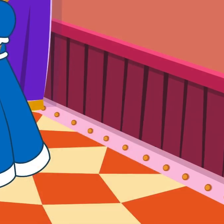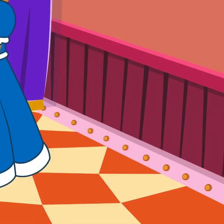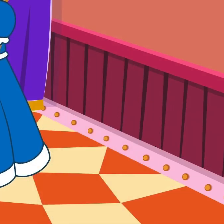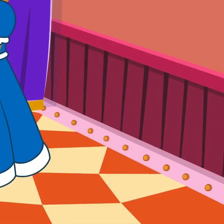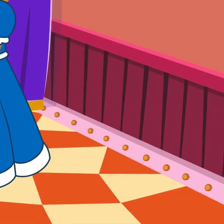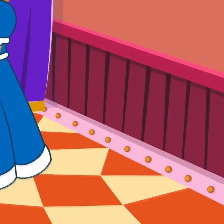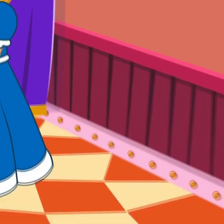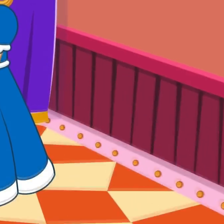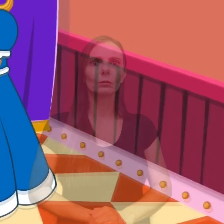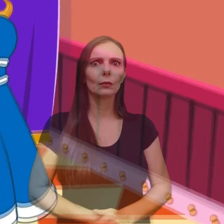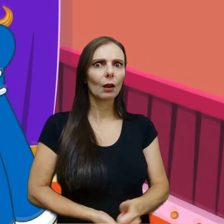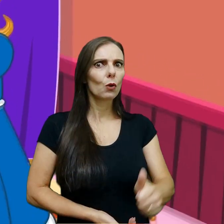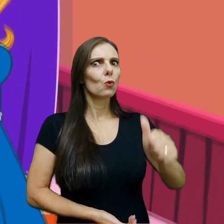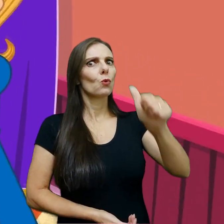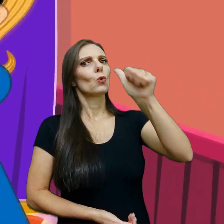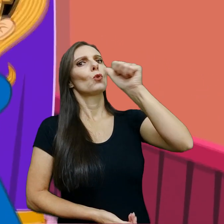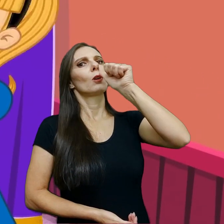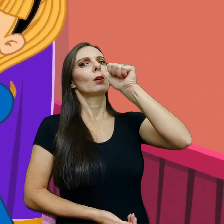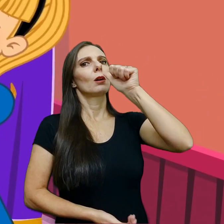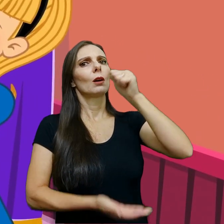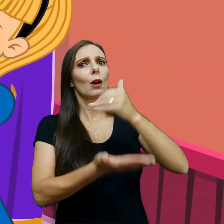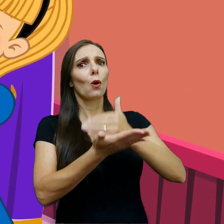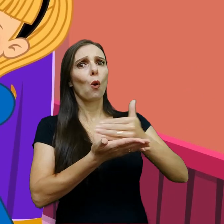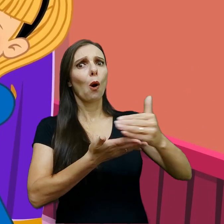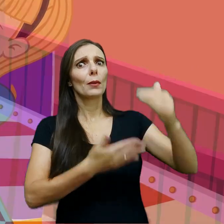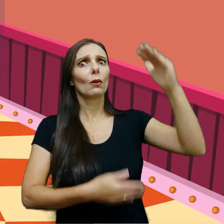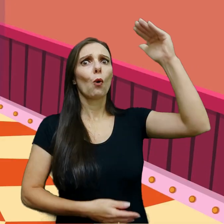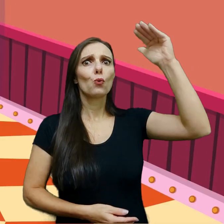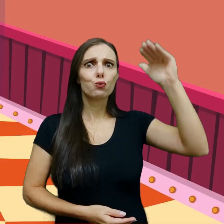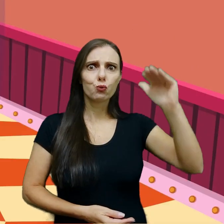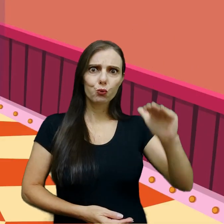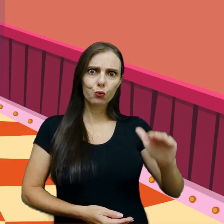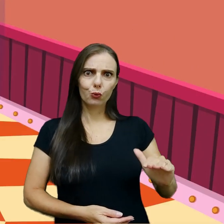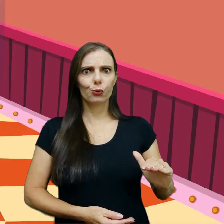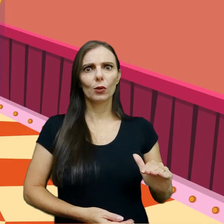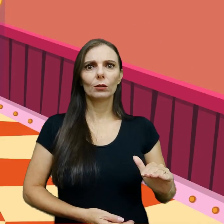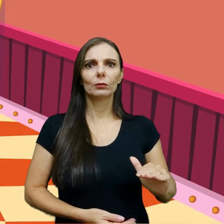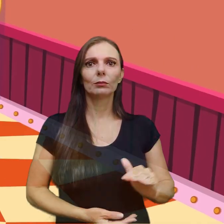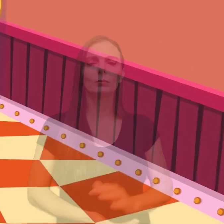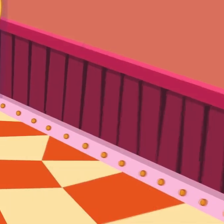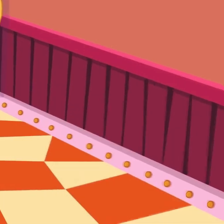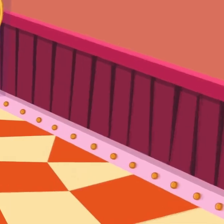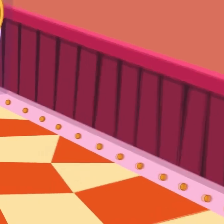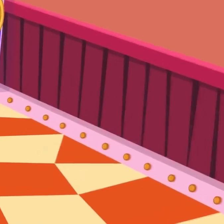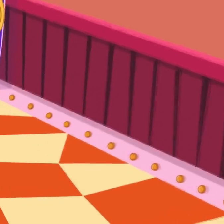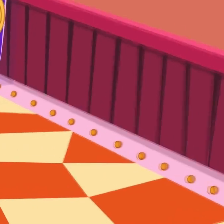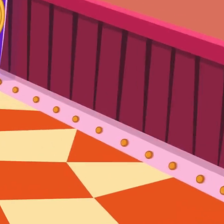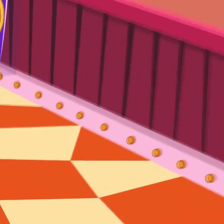beber. Como ela bebeu a poção, ela começou a encolher.